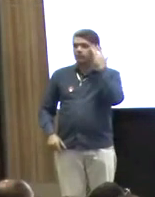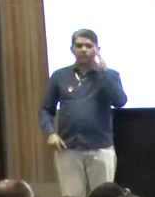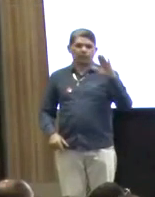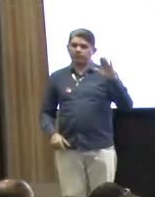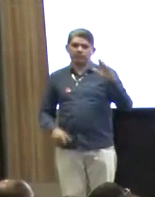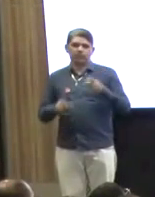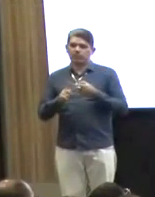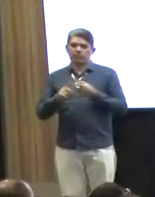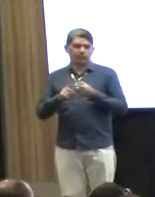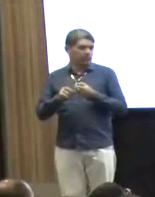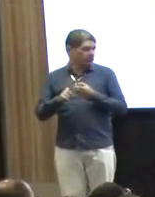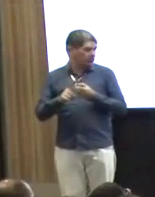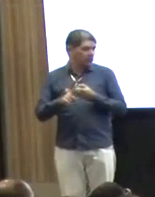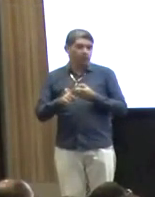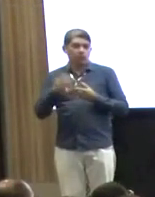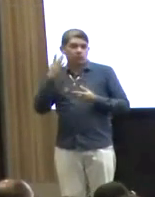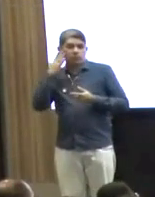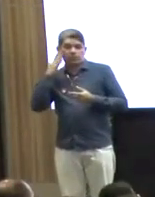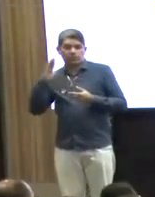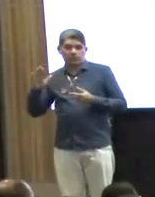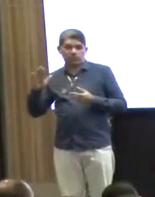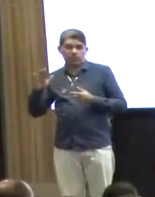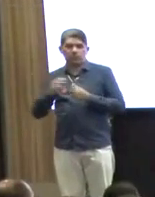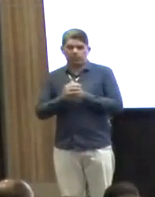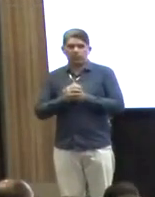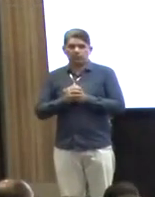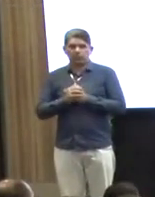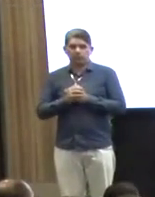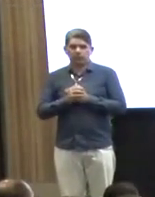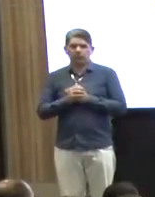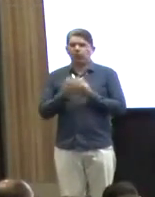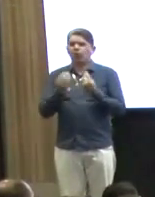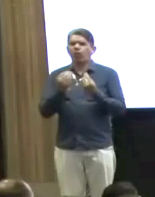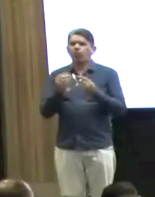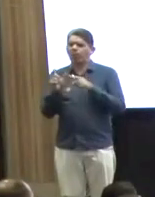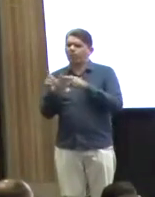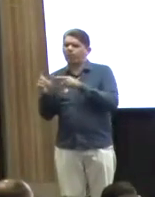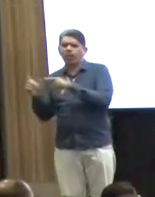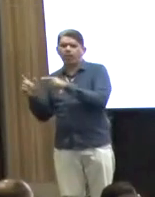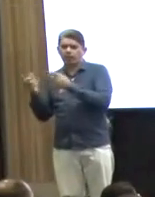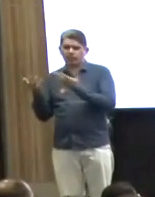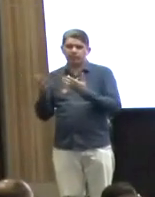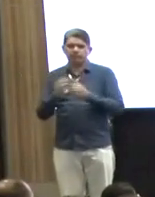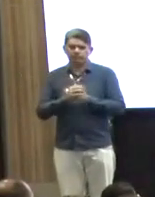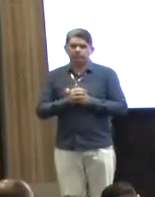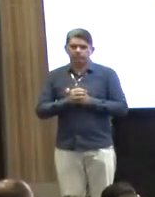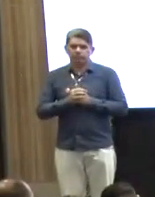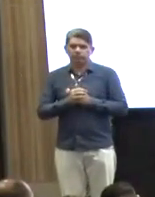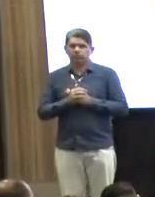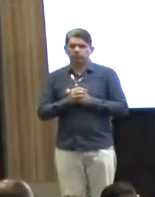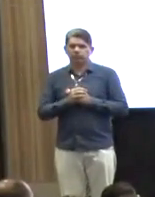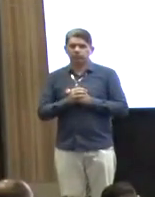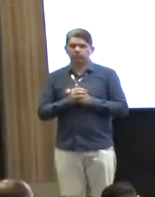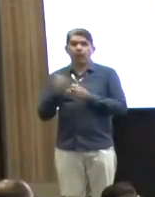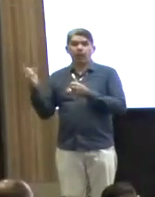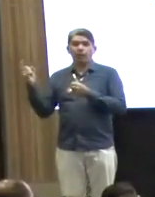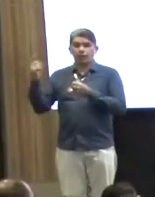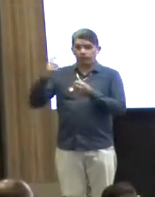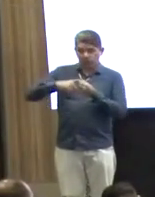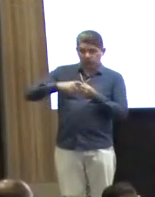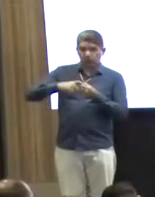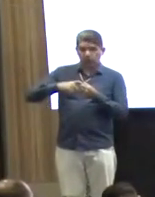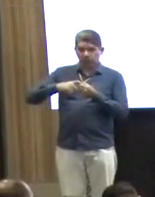E eu não sabia que eles não sabiam. Era cada beijo na boca que quase rolava. Né? E aí quando eu voltei, depois